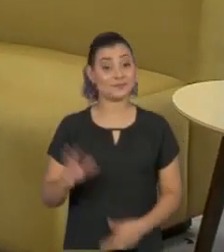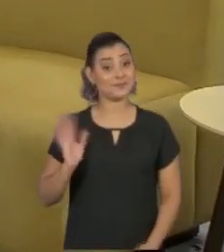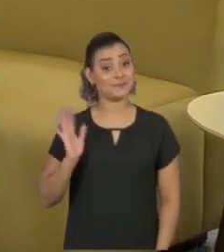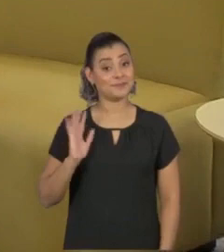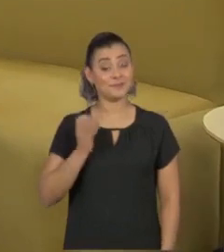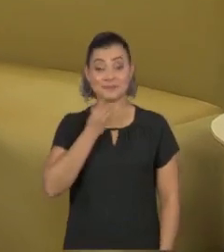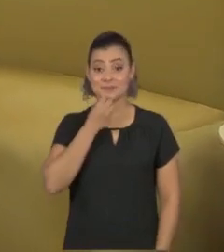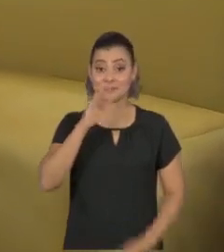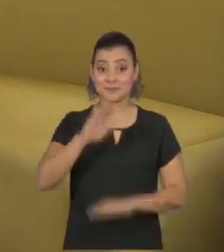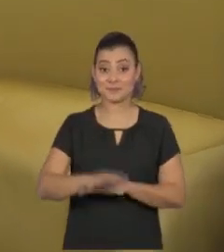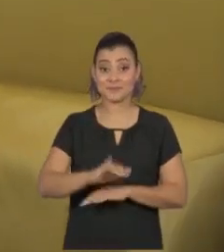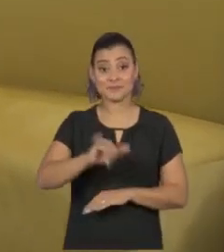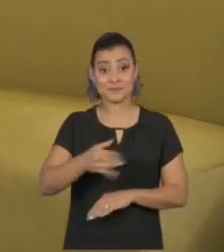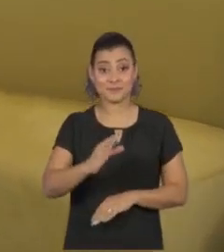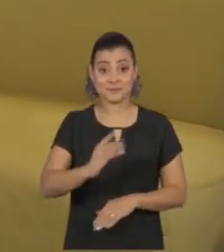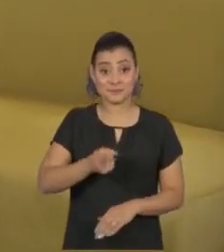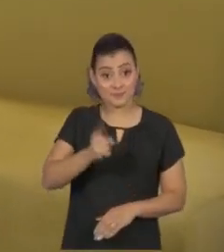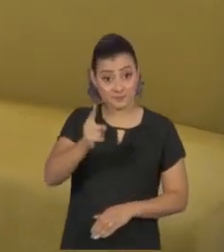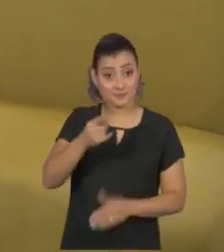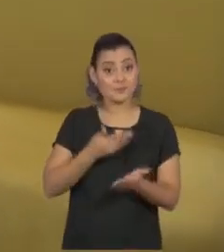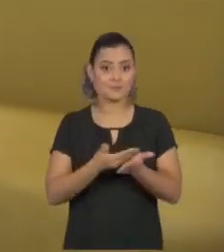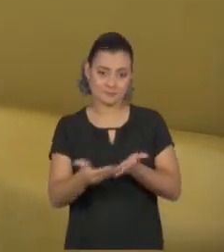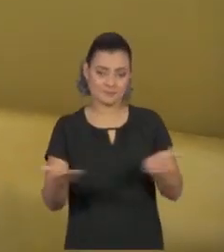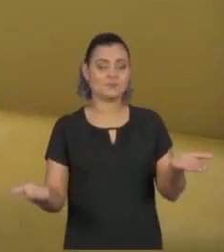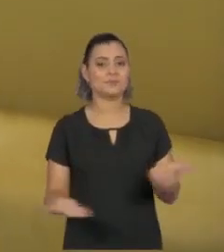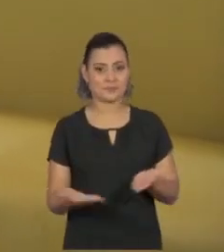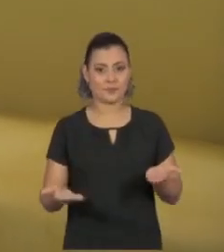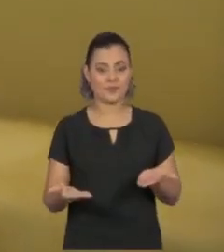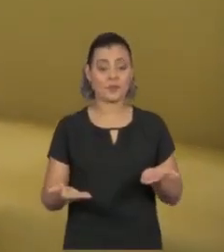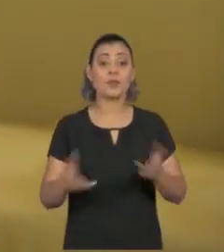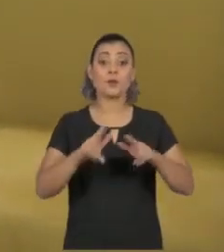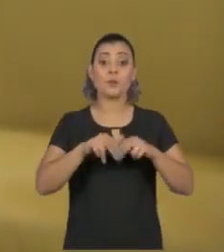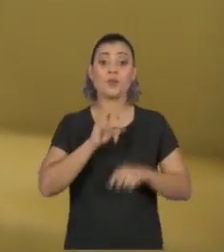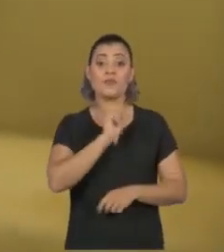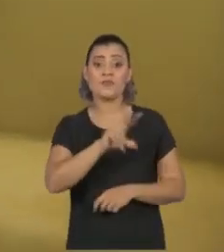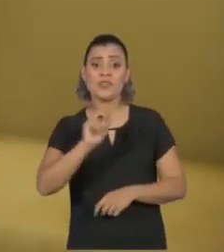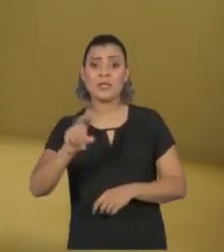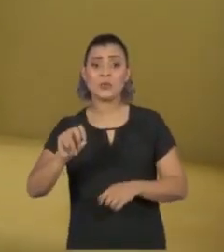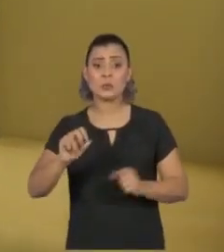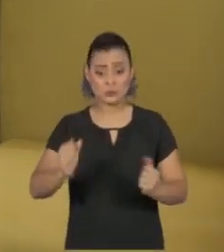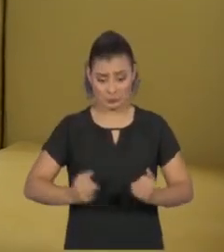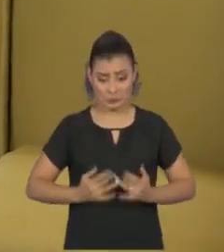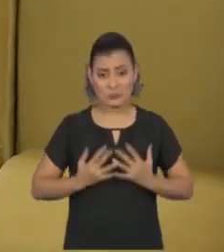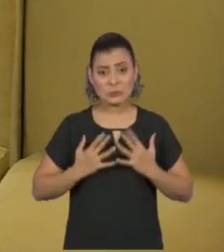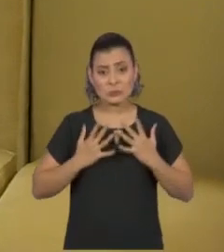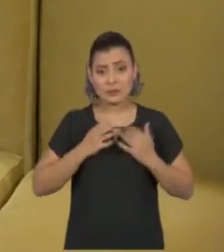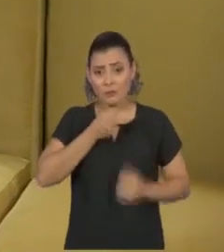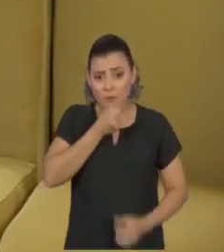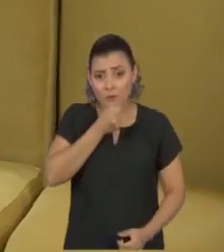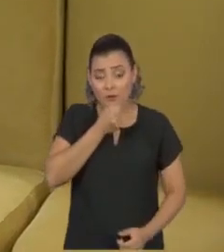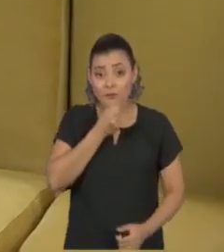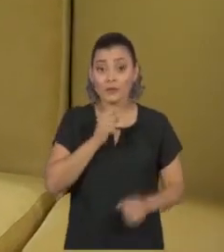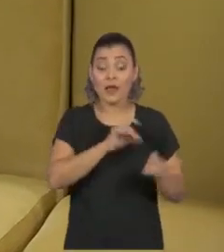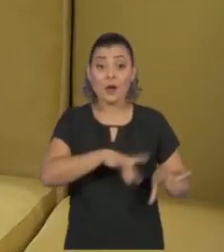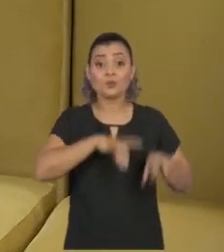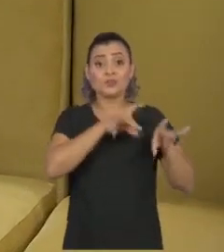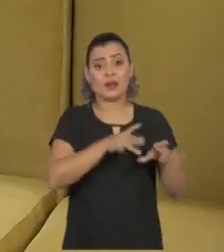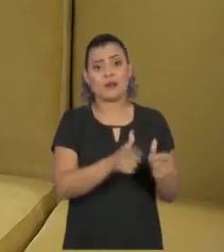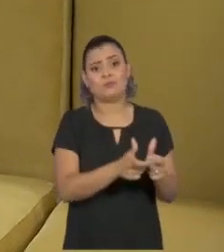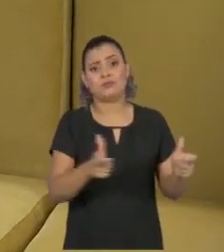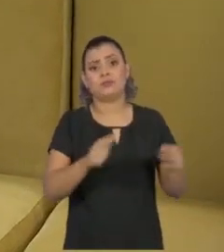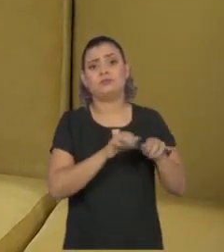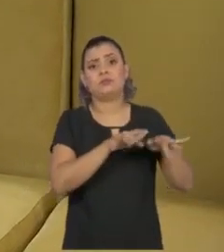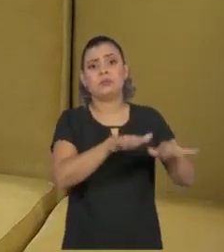Olá, boa tarde. JC1 começa agora. Novo vírus que provoca pneumonia chega à Austrália e a Organização Mundial